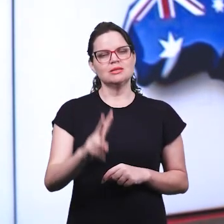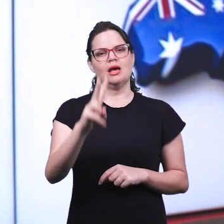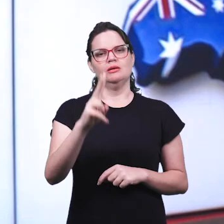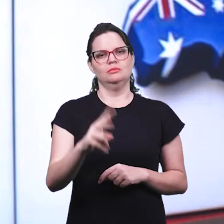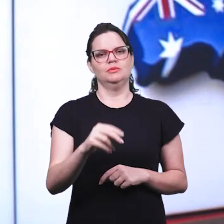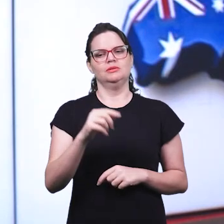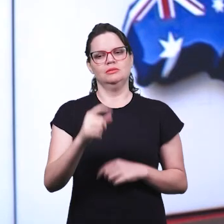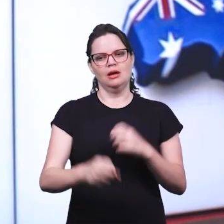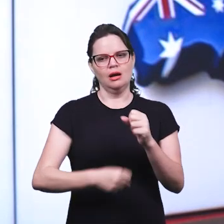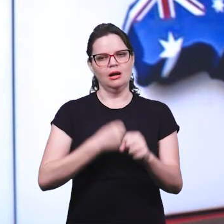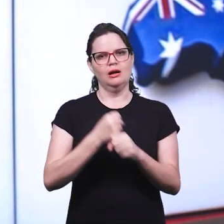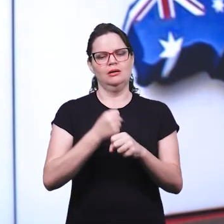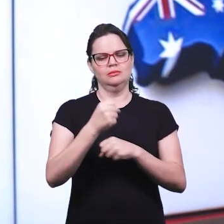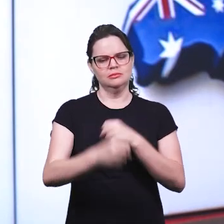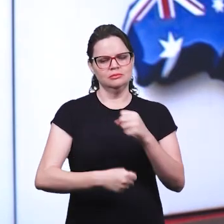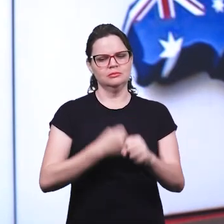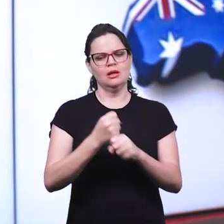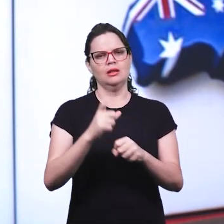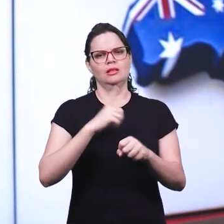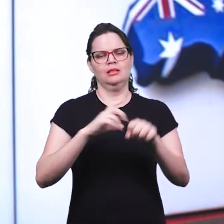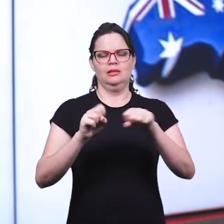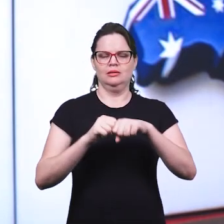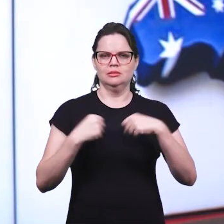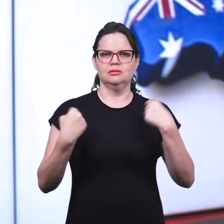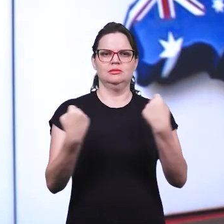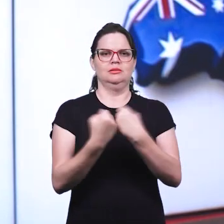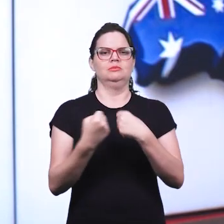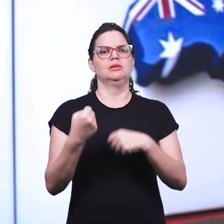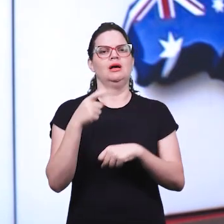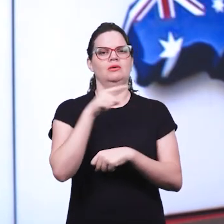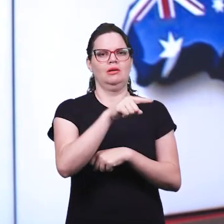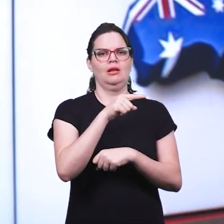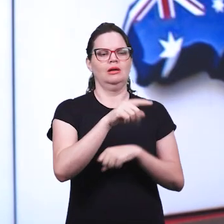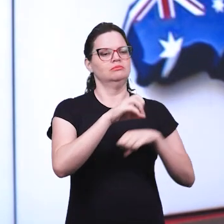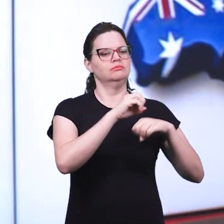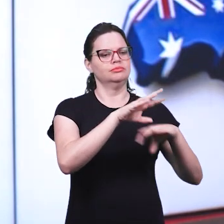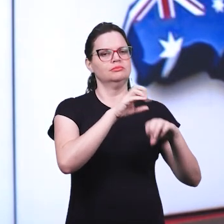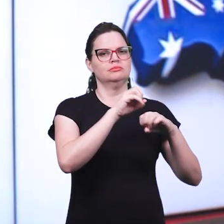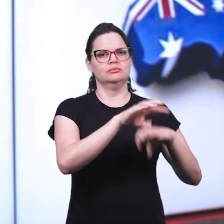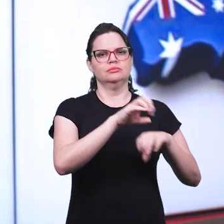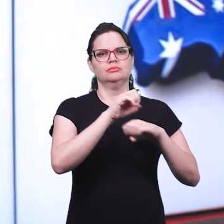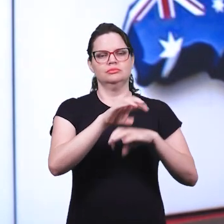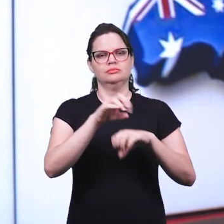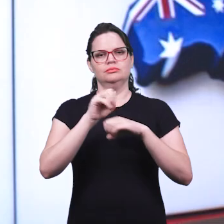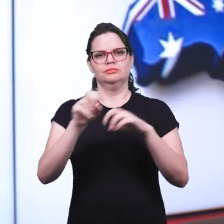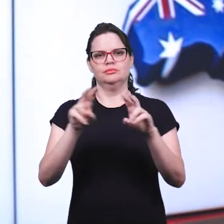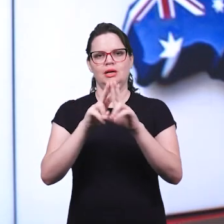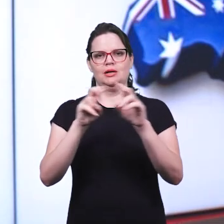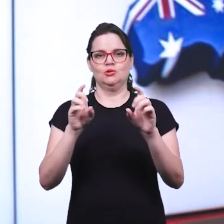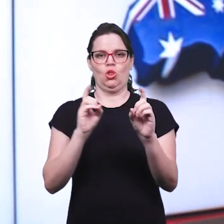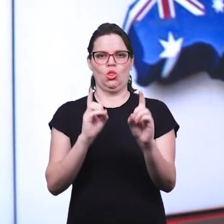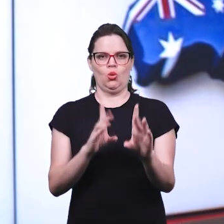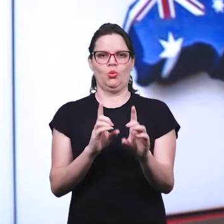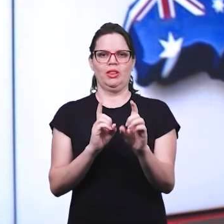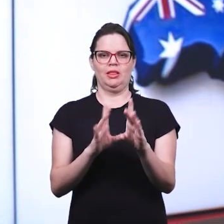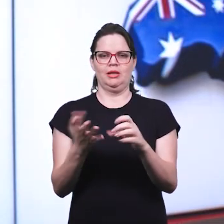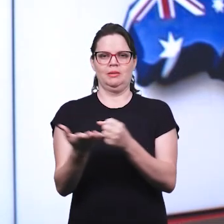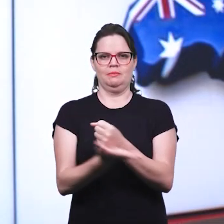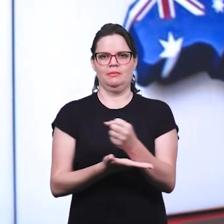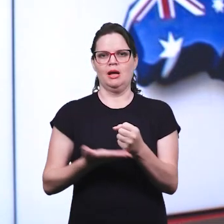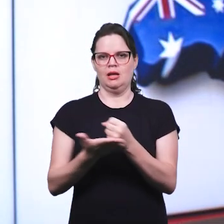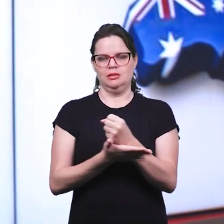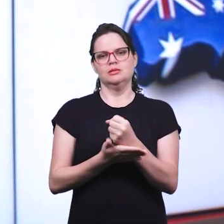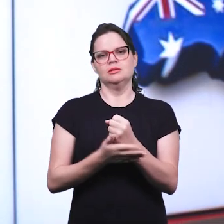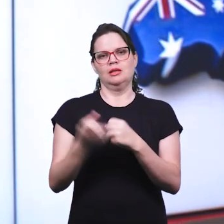com frequência, realizam seminários para compartilharem as doutrinas fundamentais